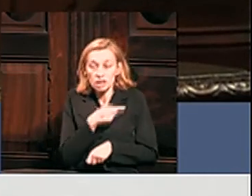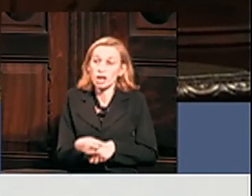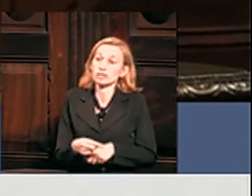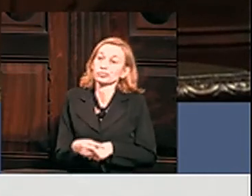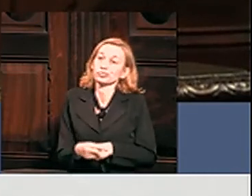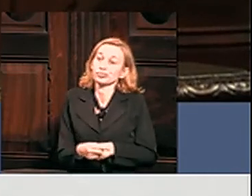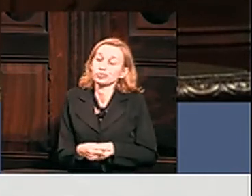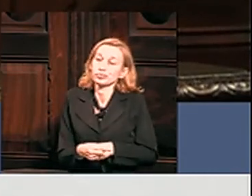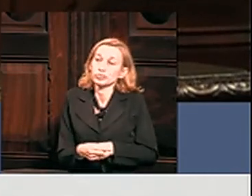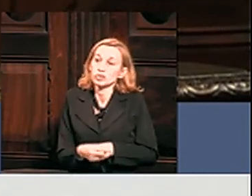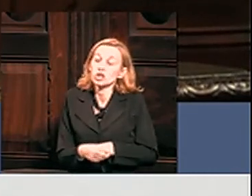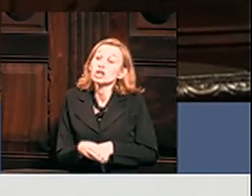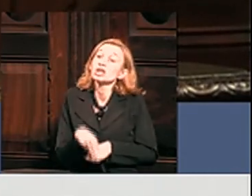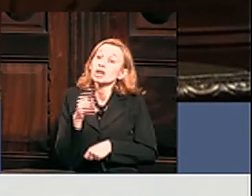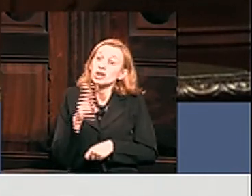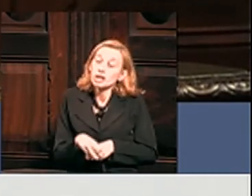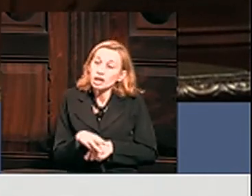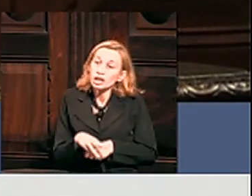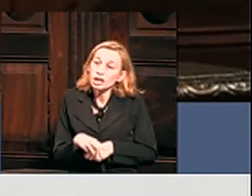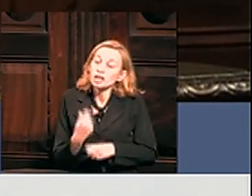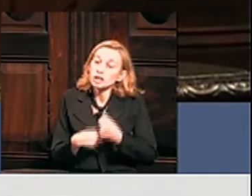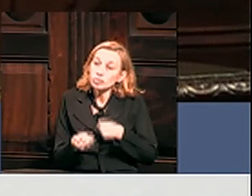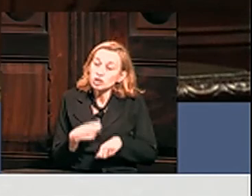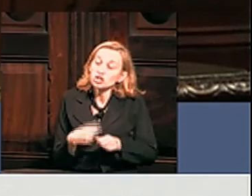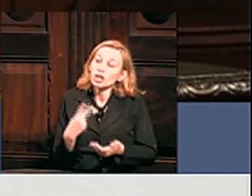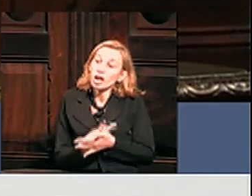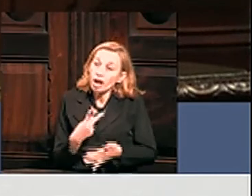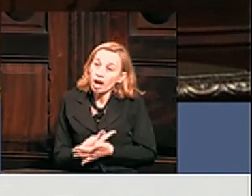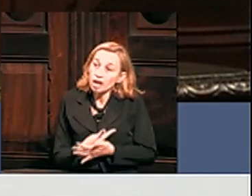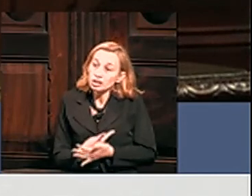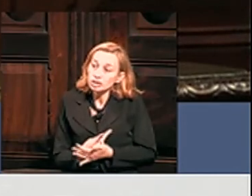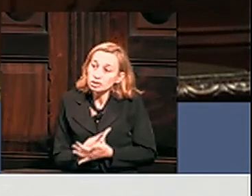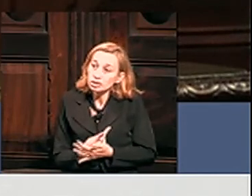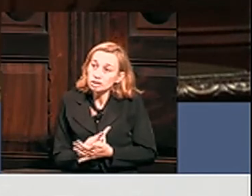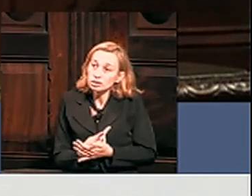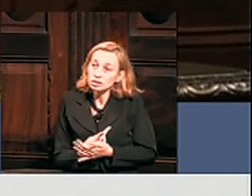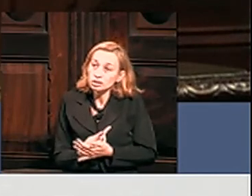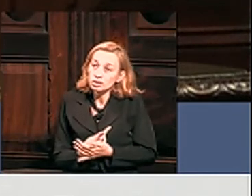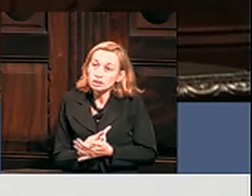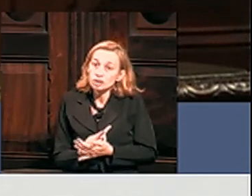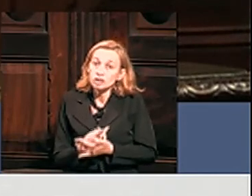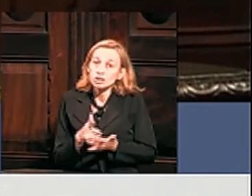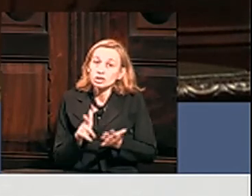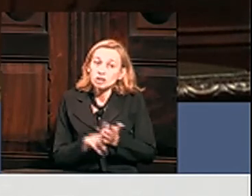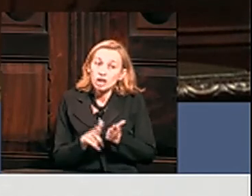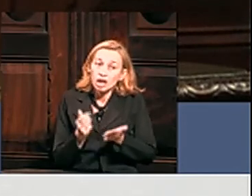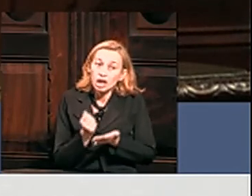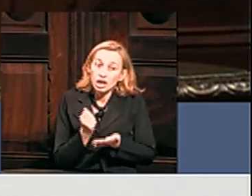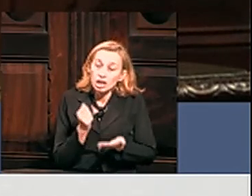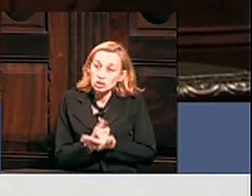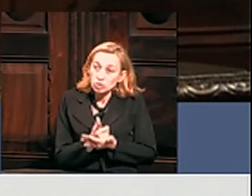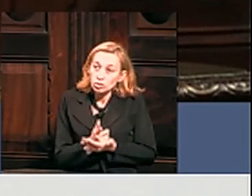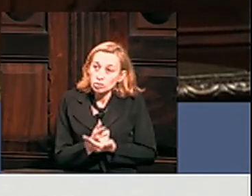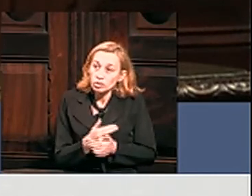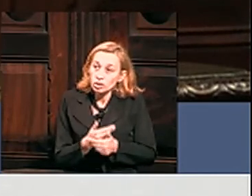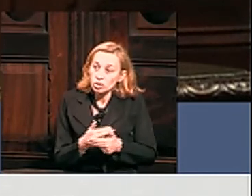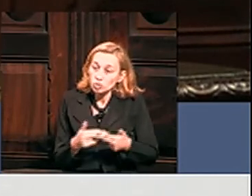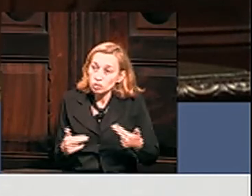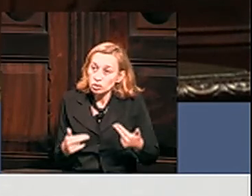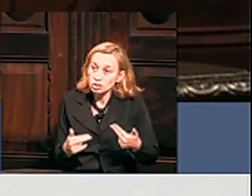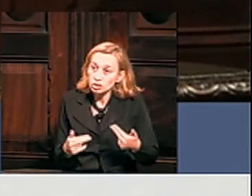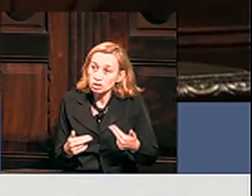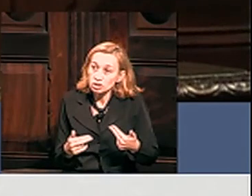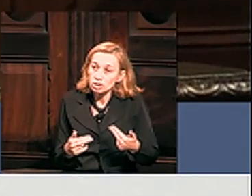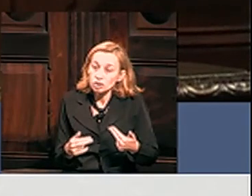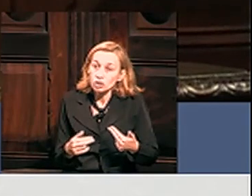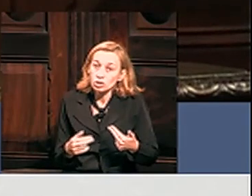inaceitável. E quem produz a má gestão, tendo as contas rejeitadas, comete